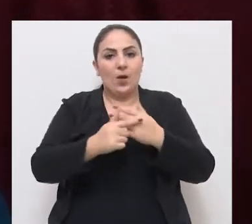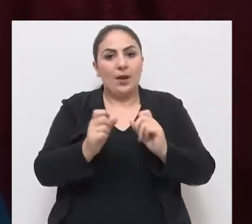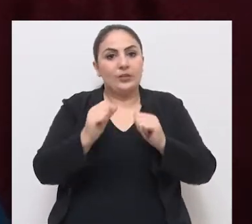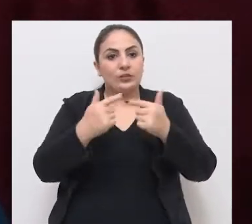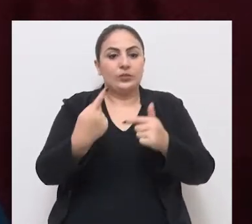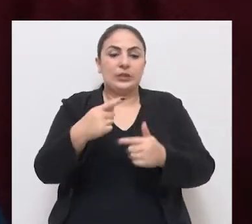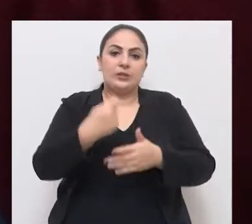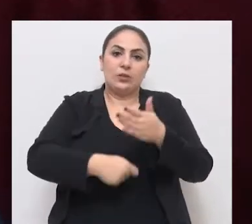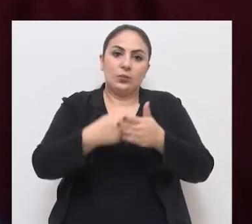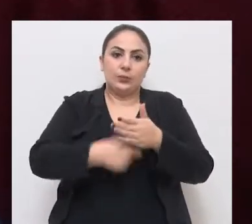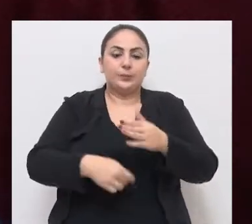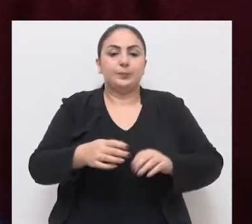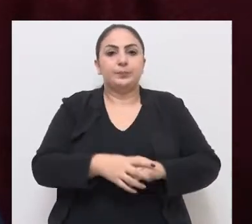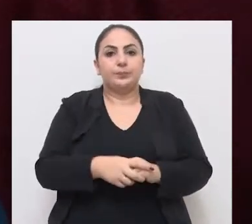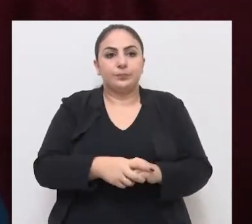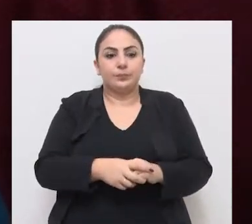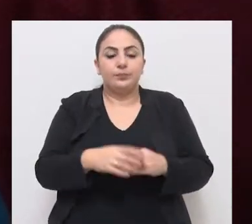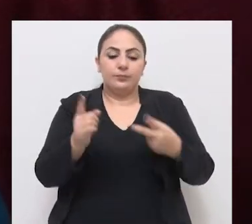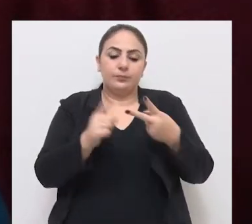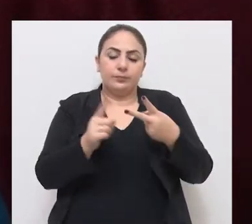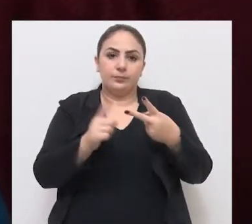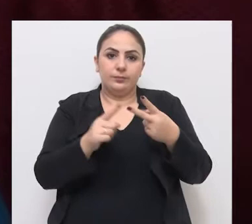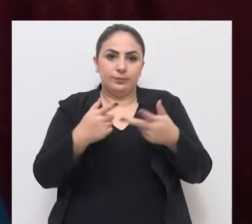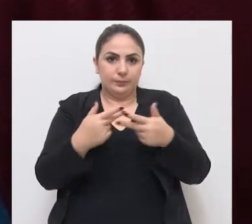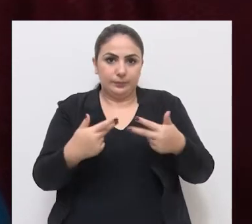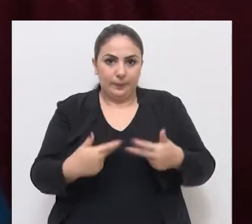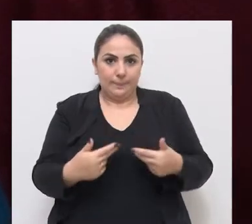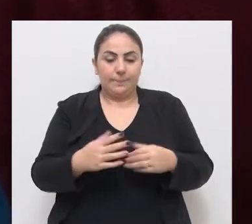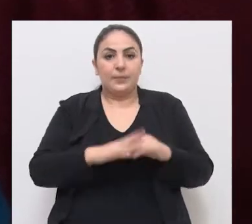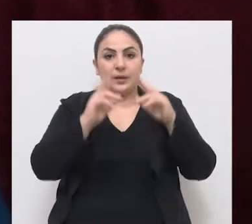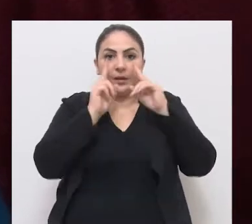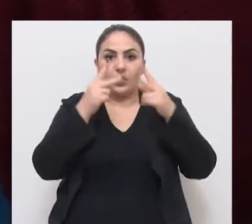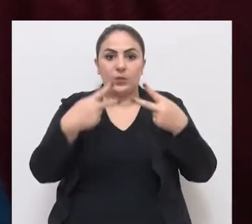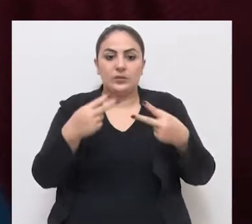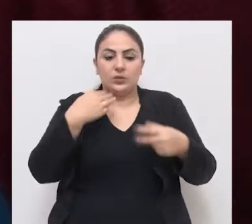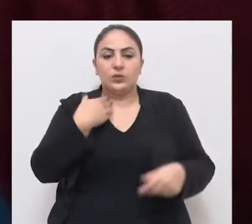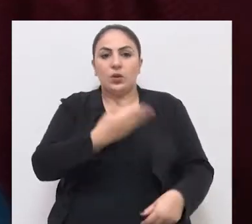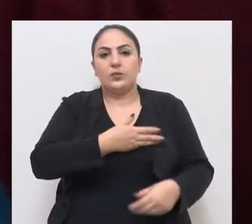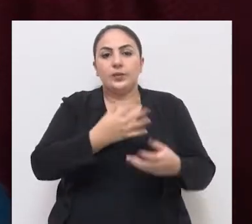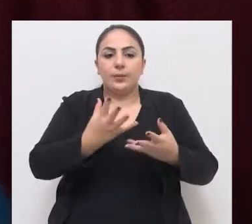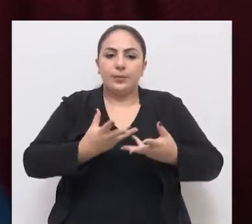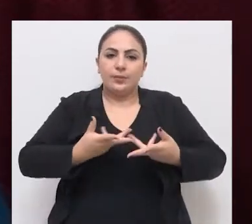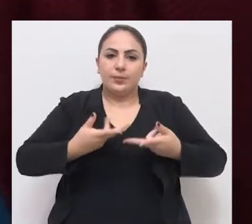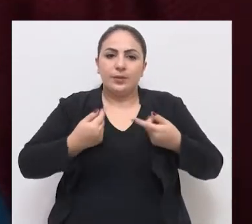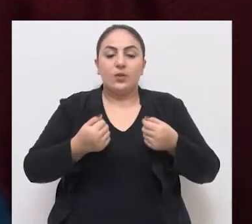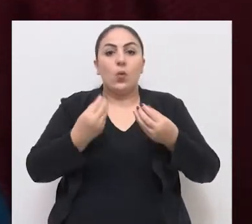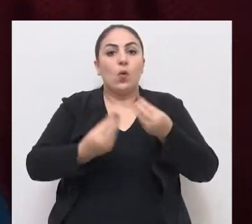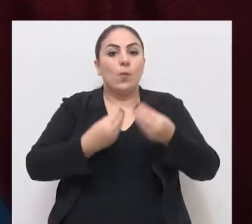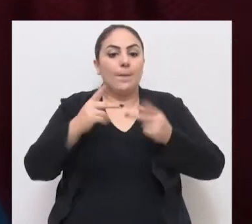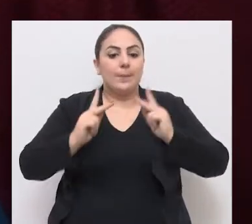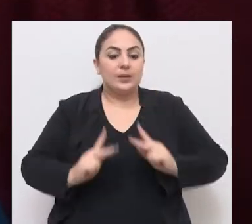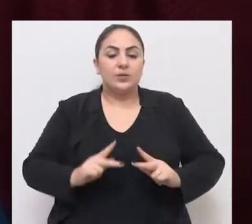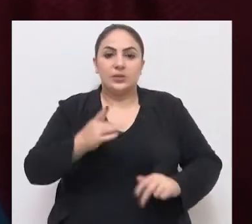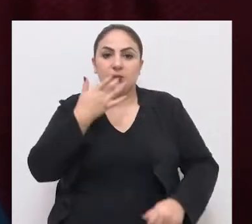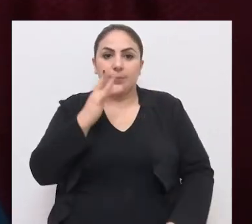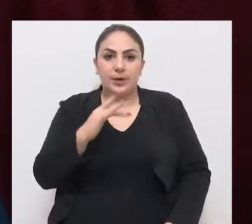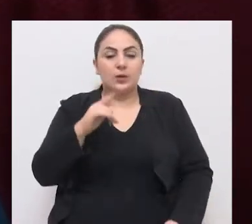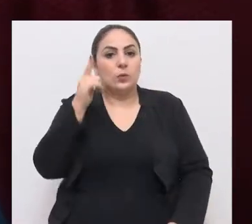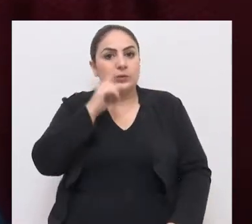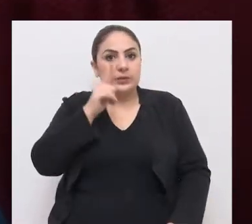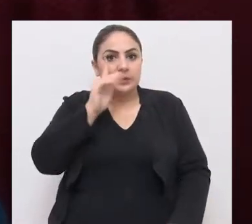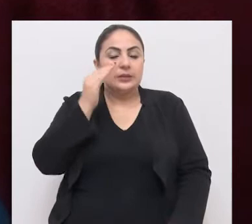papel ativo nessa causa. Em segundo ponto, reconhecer os nossos privilégios enquanto pessoas